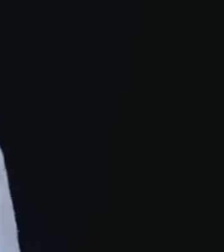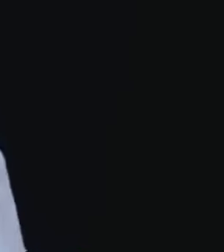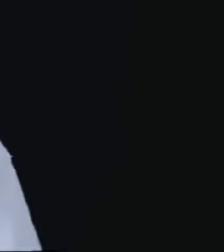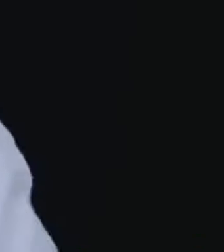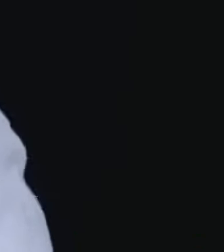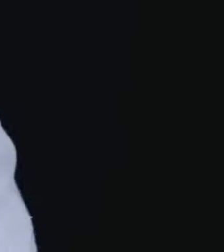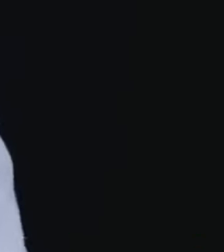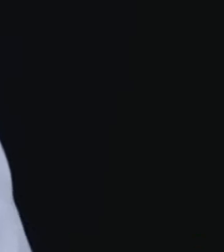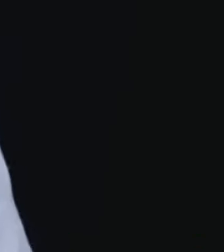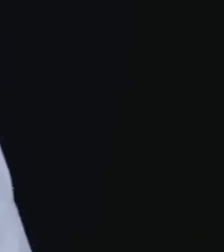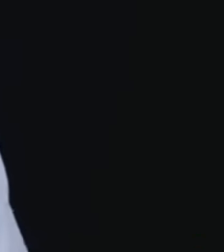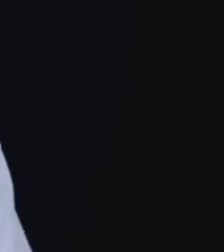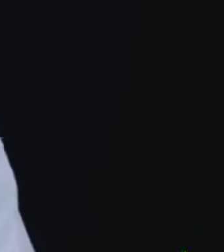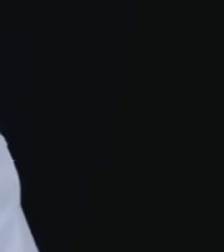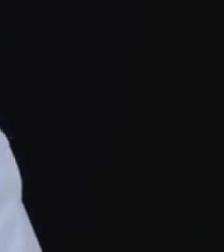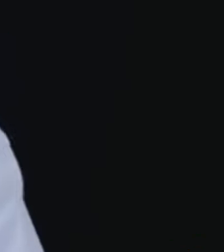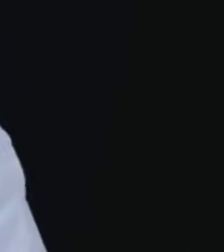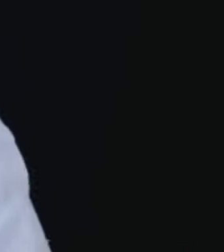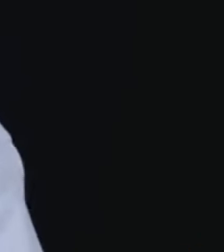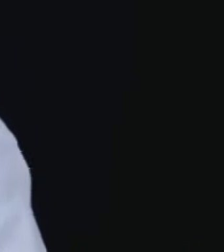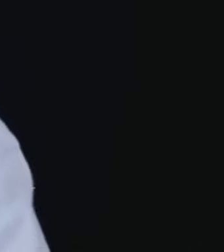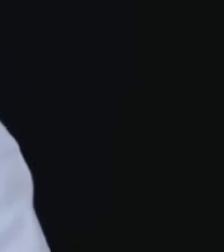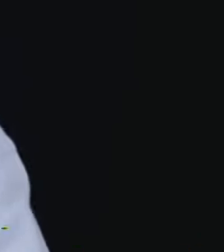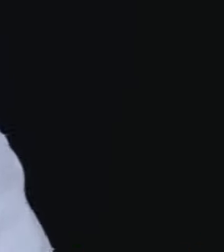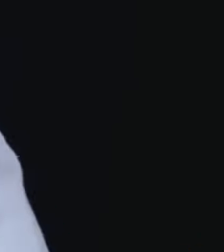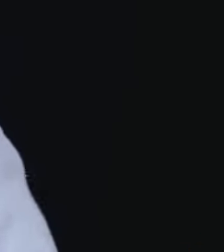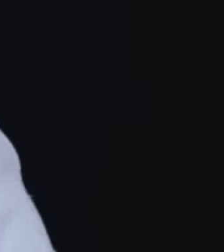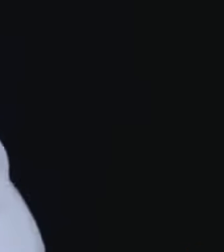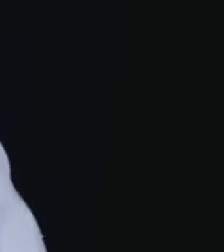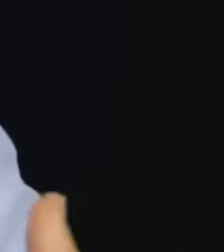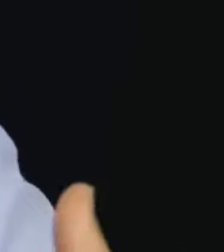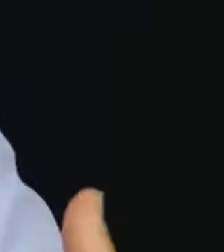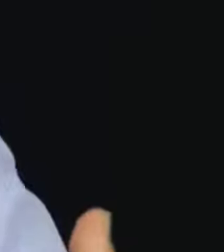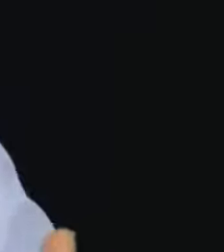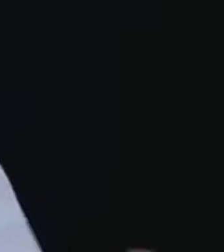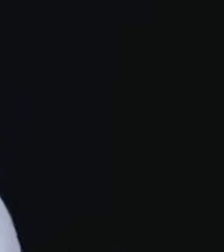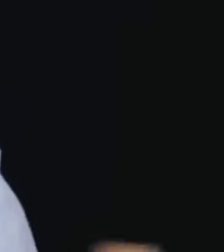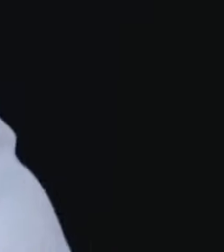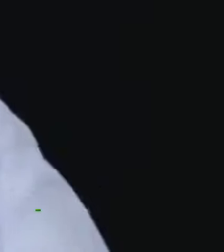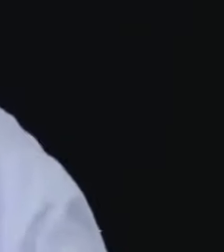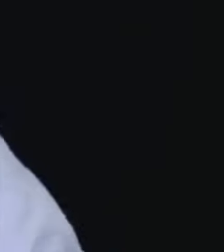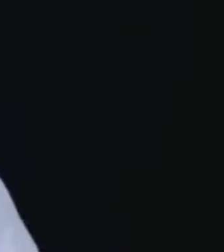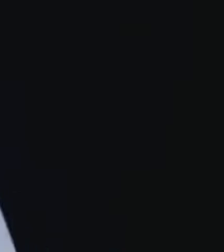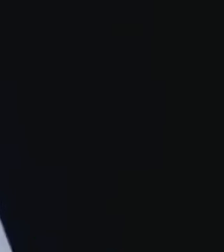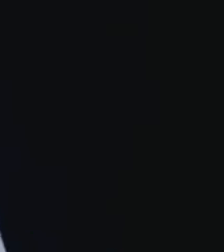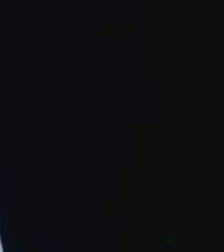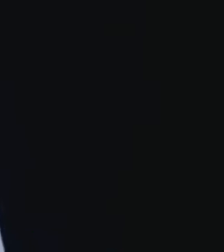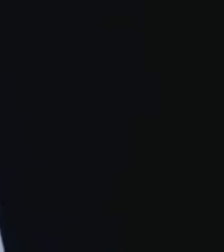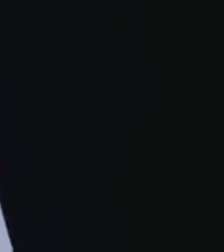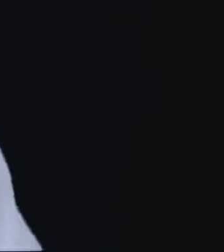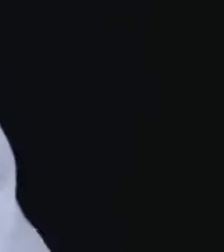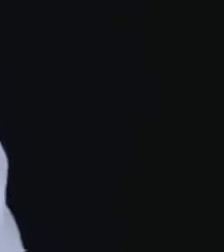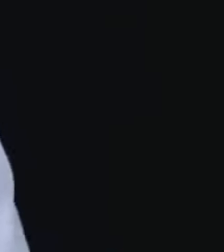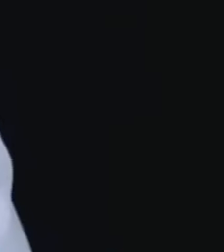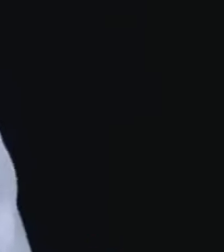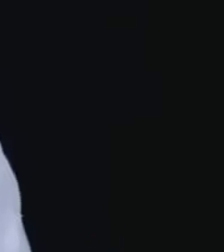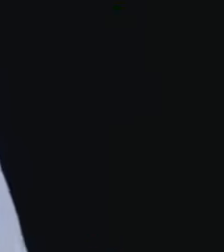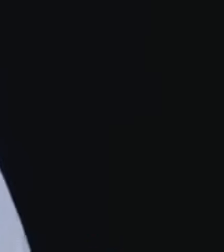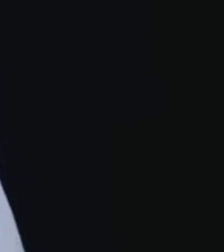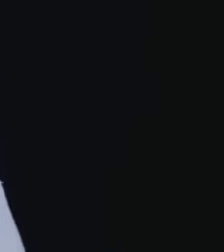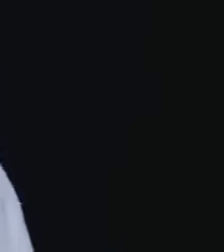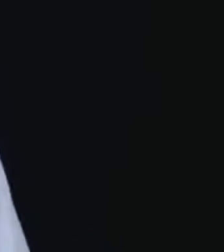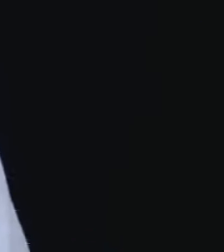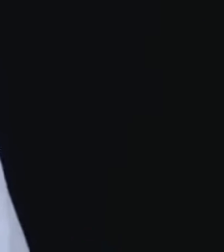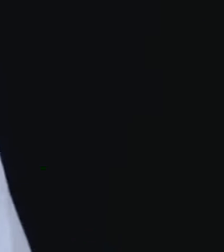ególatras, que vos substituís aos vossos cargos como se fosseis maiores do que eles,